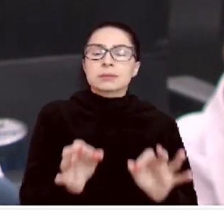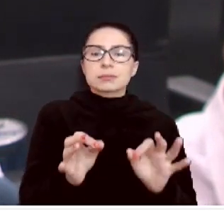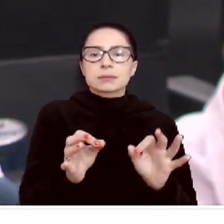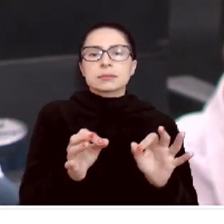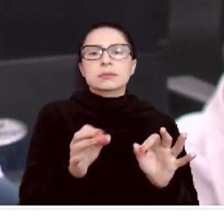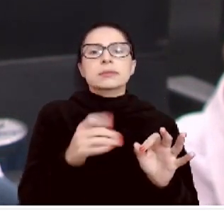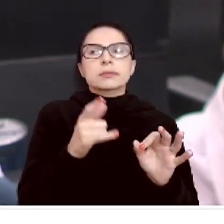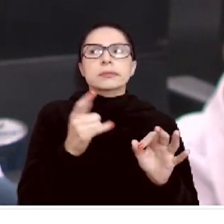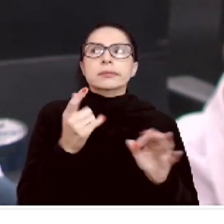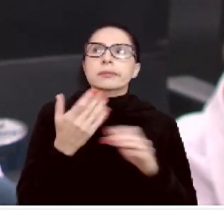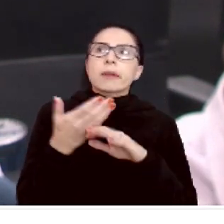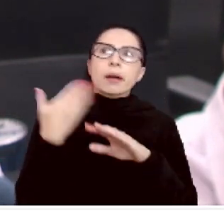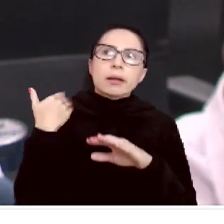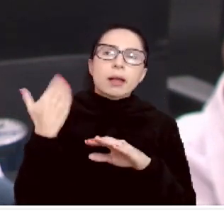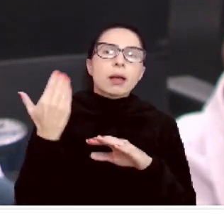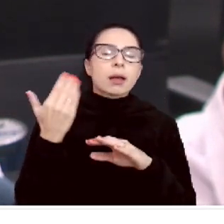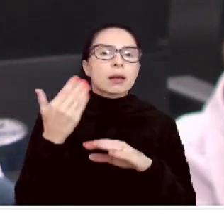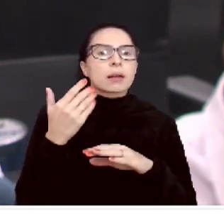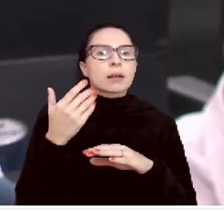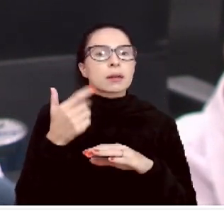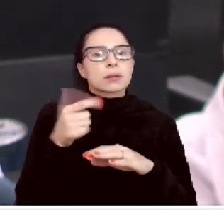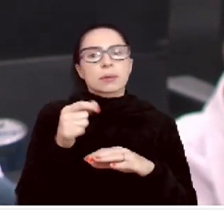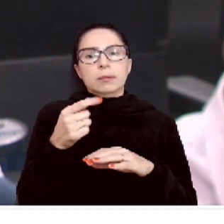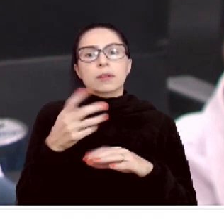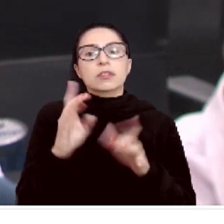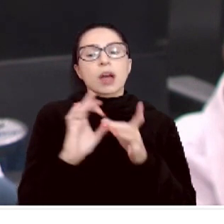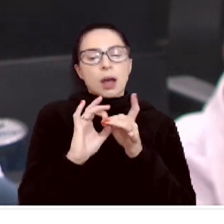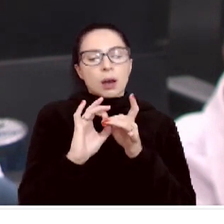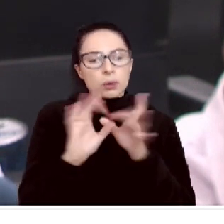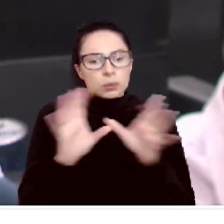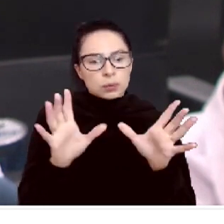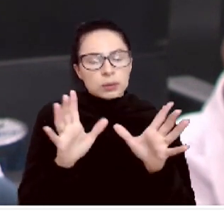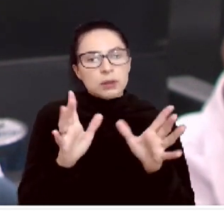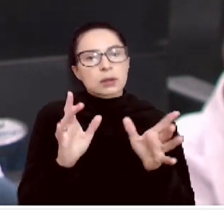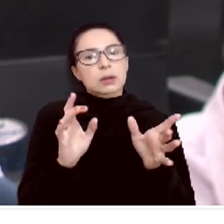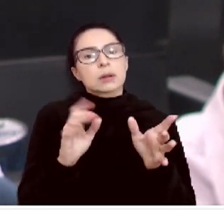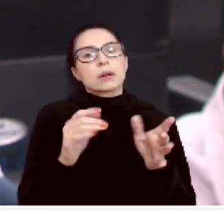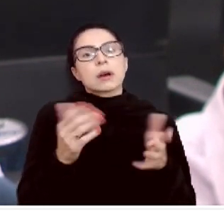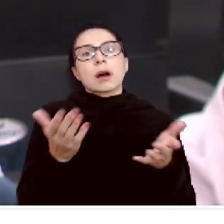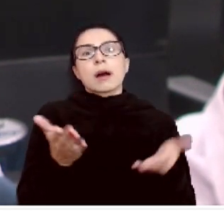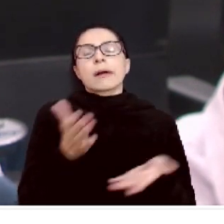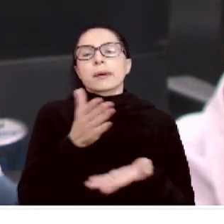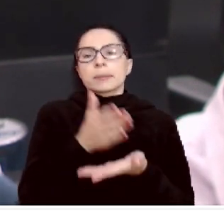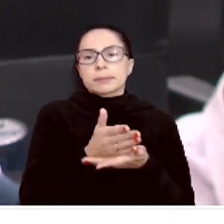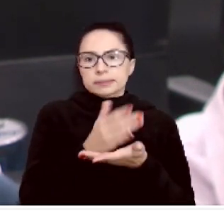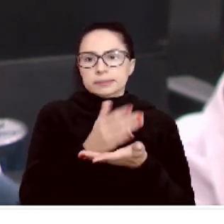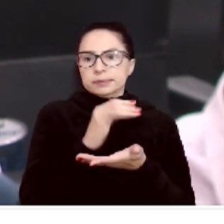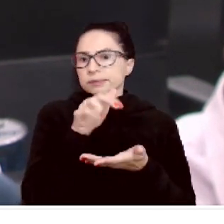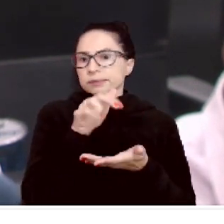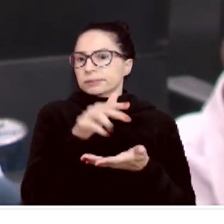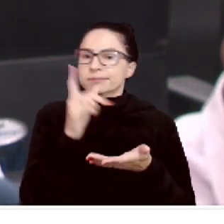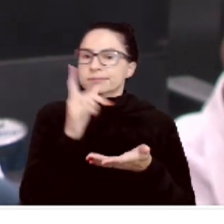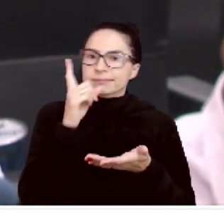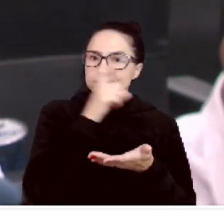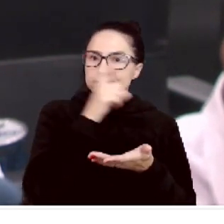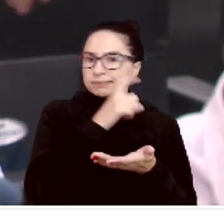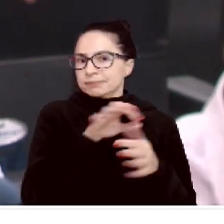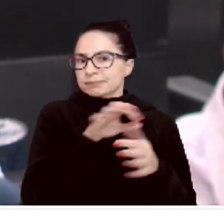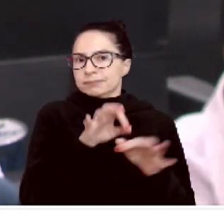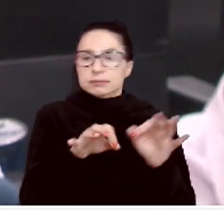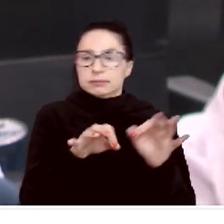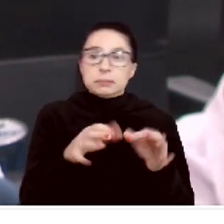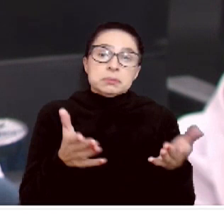do ano, já tinha autorização para se fazer isso. Agora, no meio do ano, já está mais complicado de se fazer. Mas está